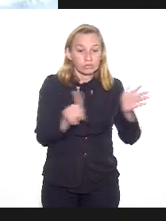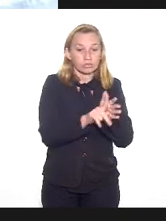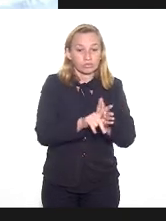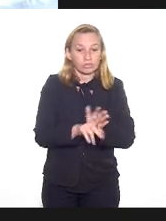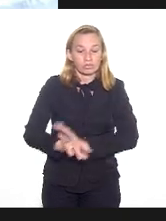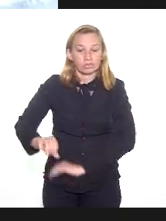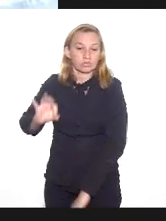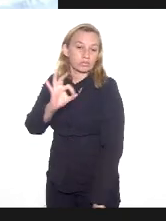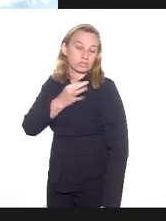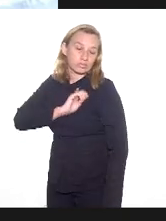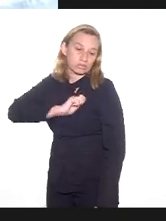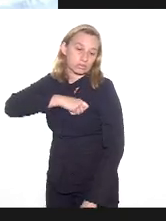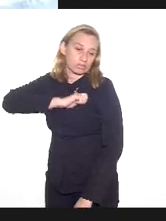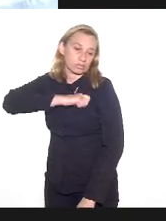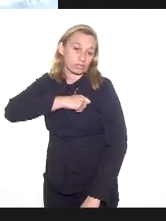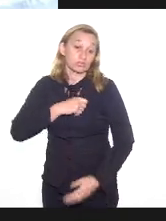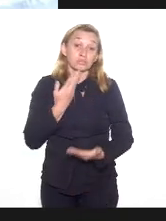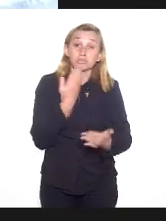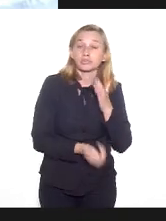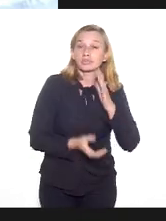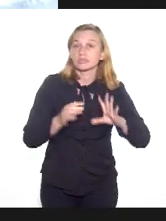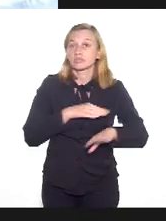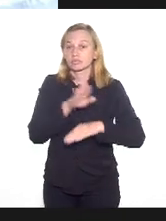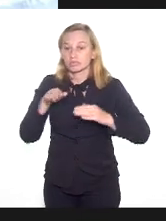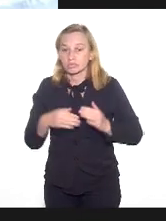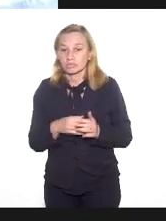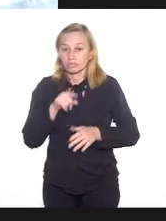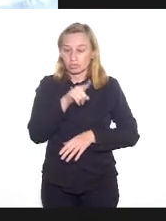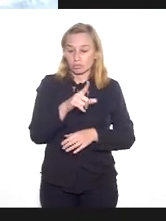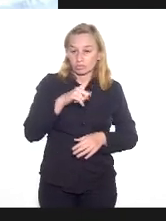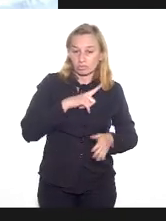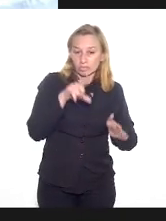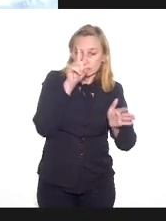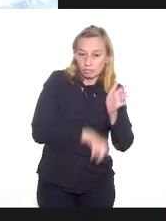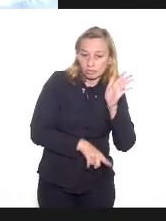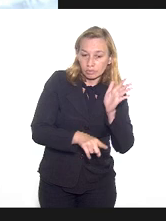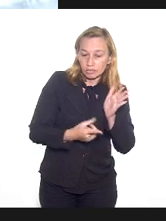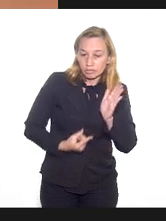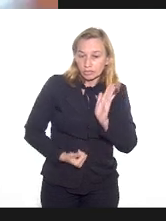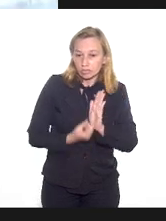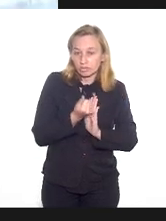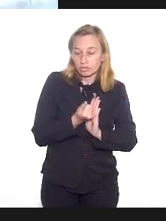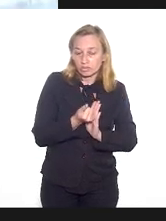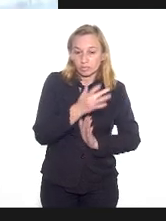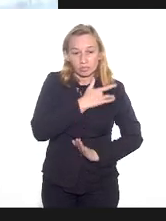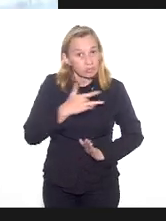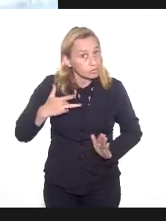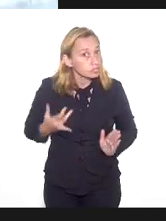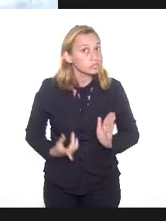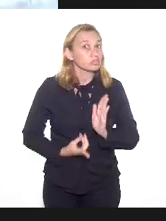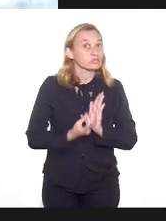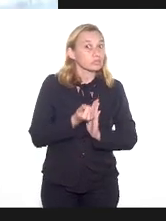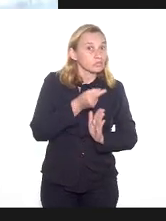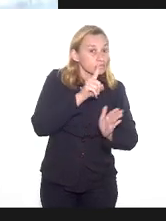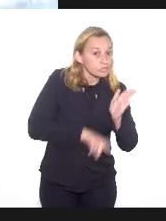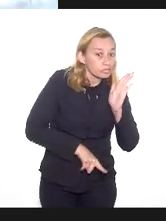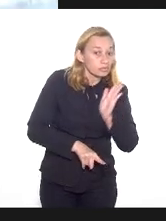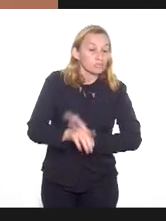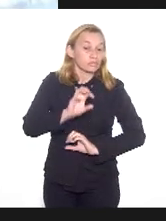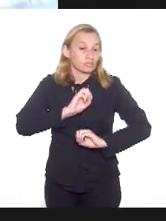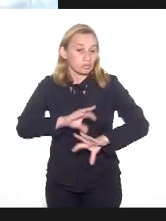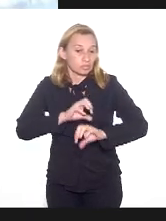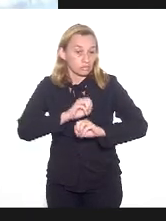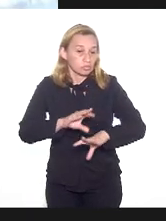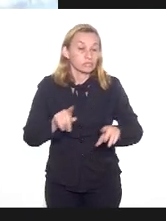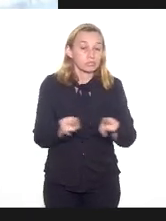final, quem acaba perdendo é todo mundo, porque aí você tem menos investimento na saúde, menos investimento na educação e